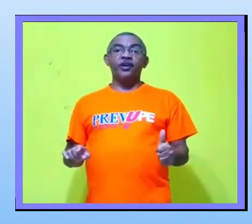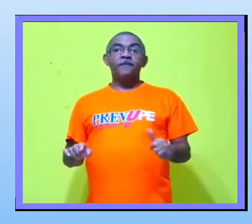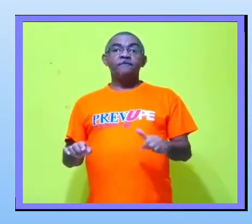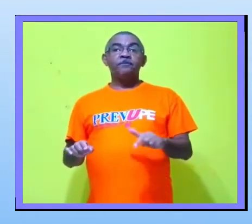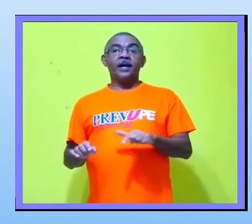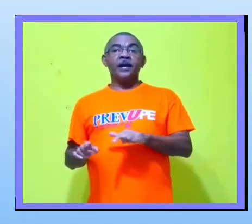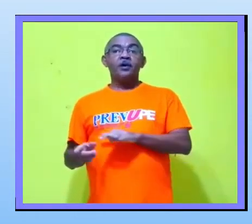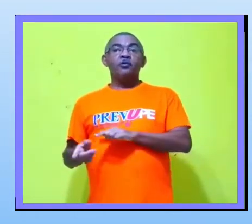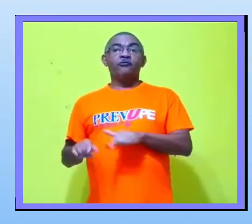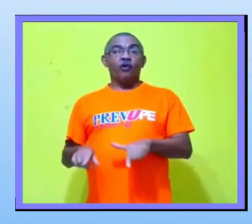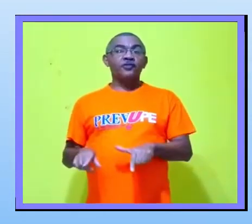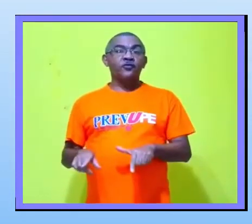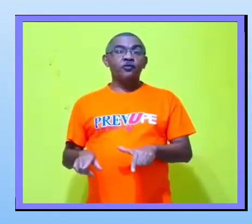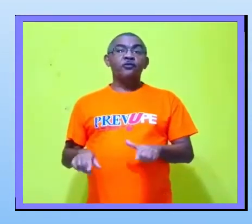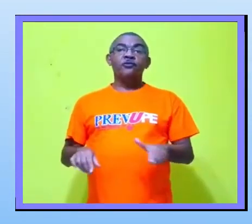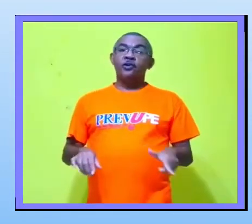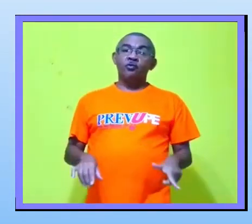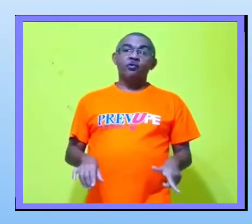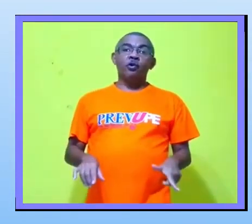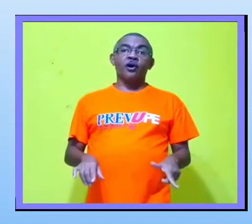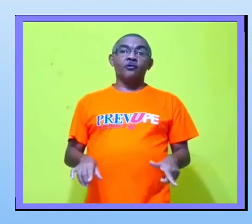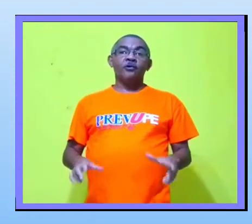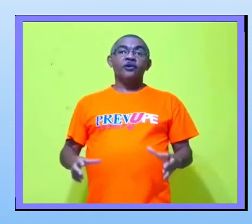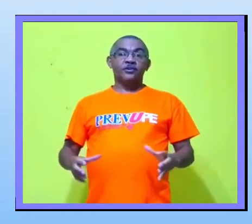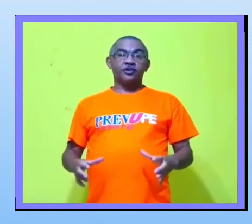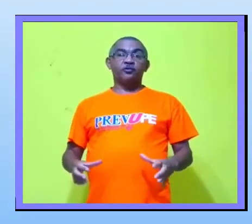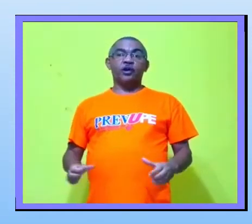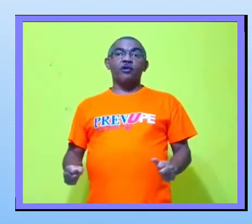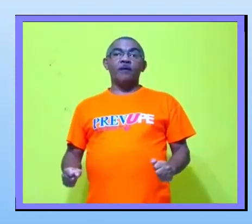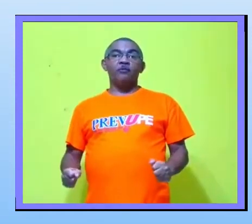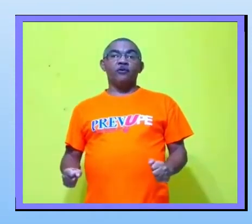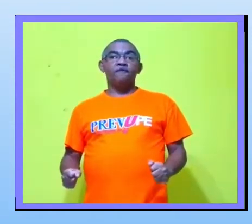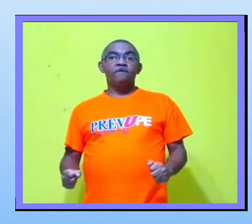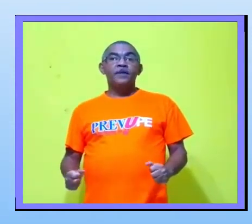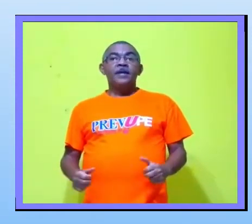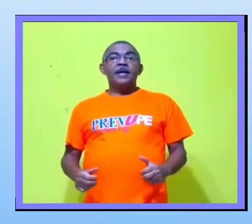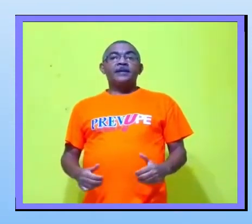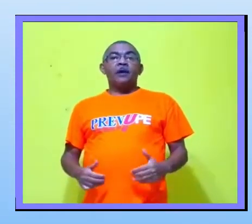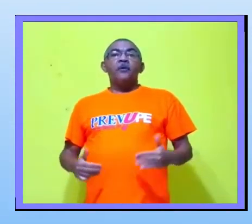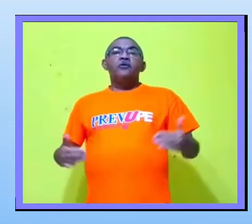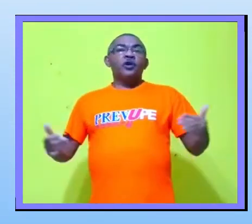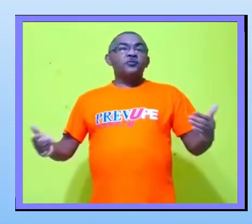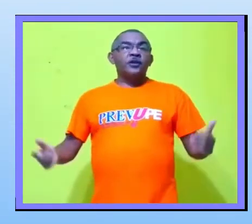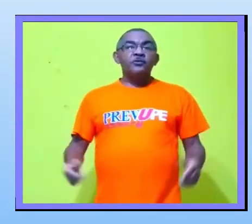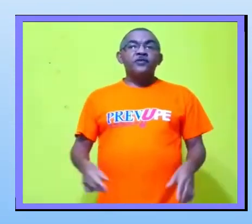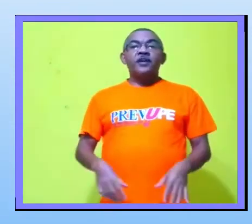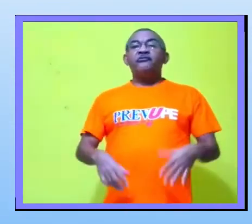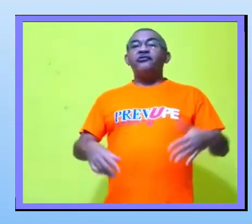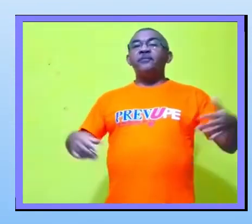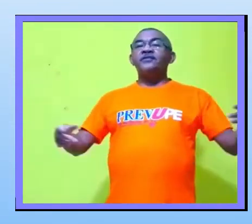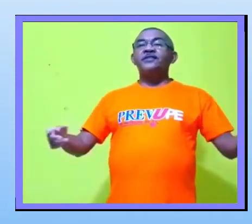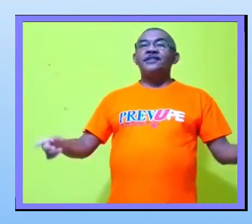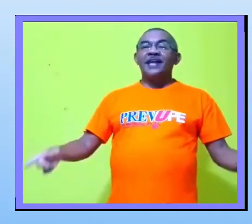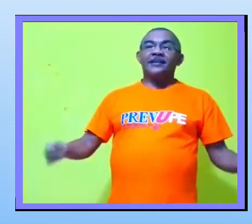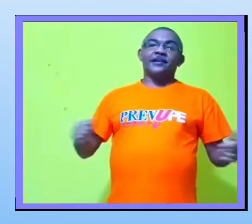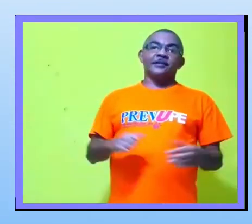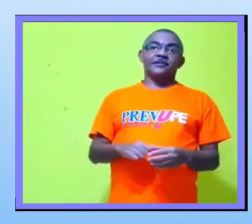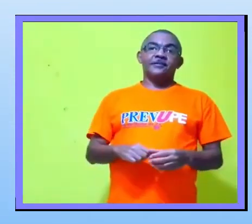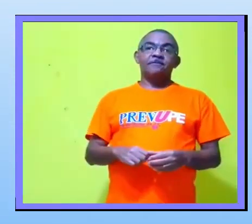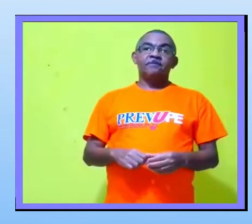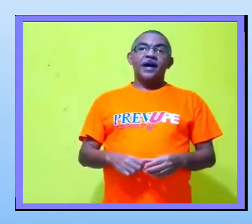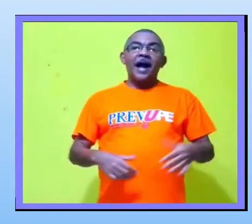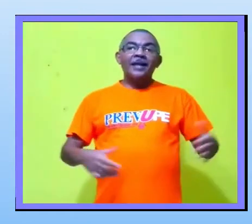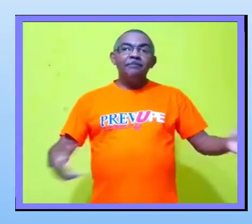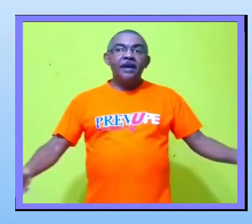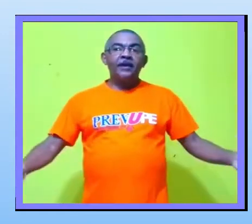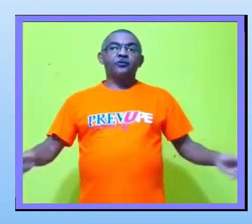enxofre, o fósforo e o cloro, que se juntam ao carbono. Então, nós podemos ver que fibras